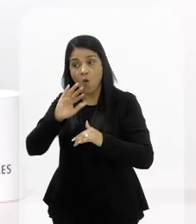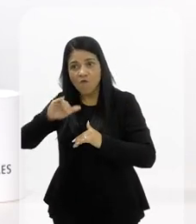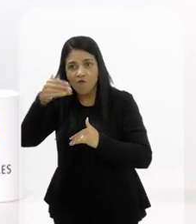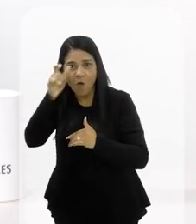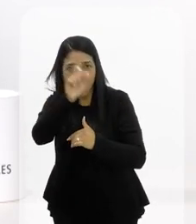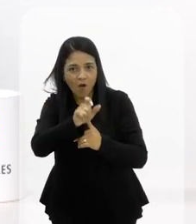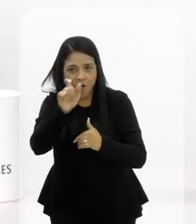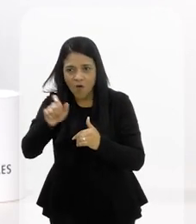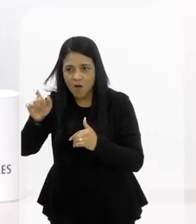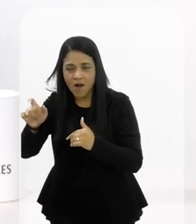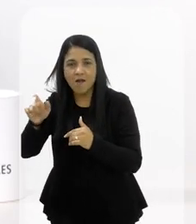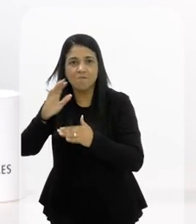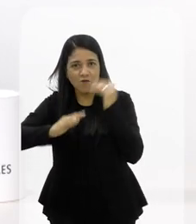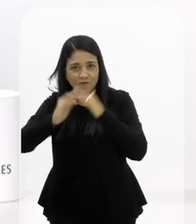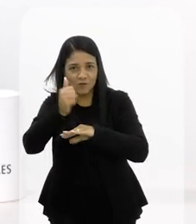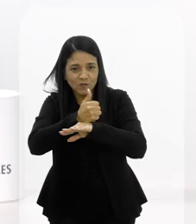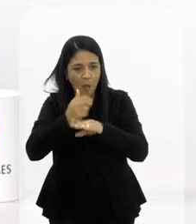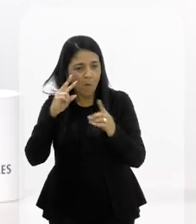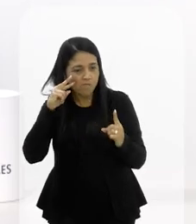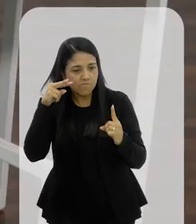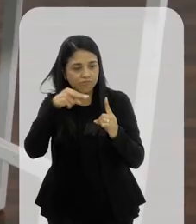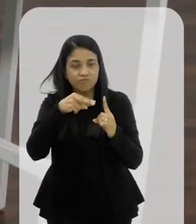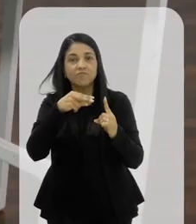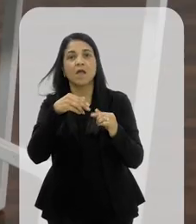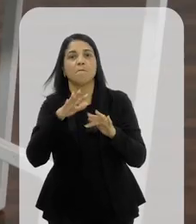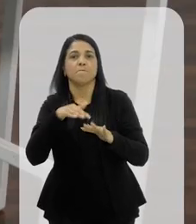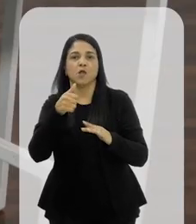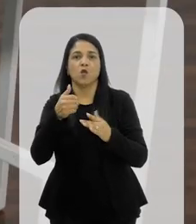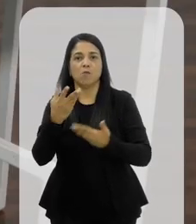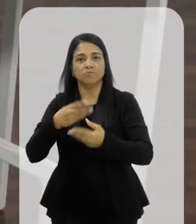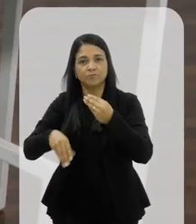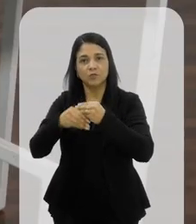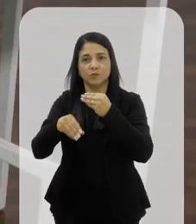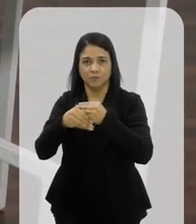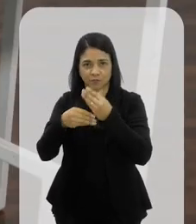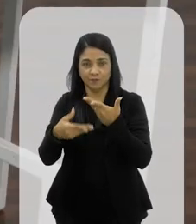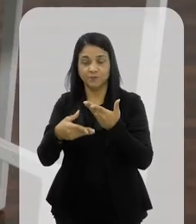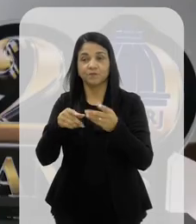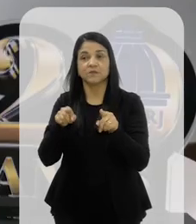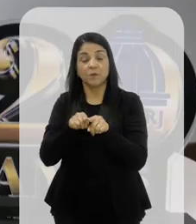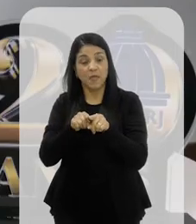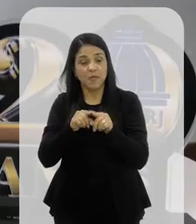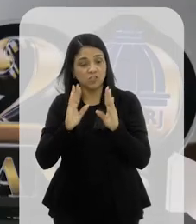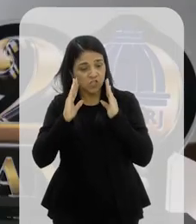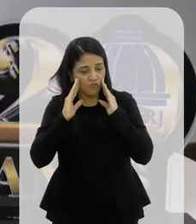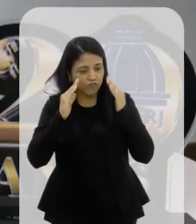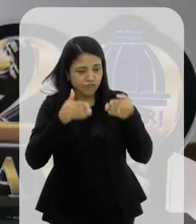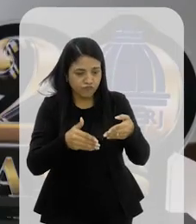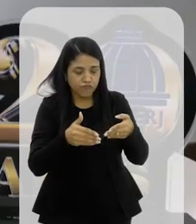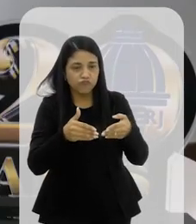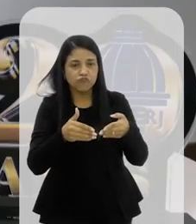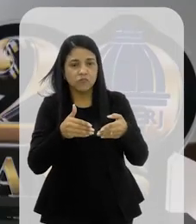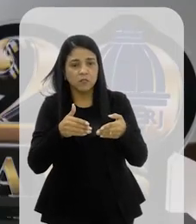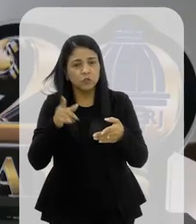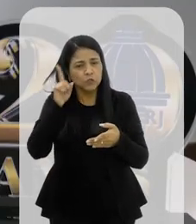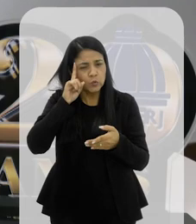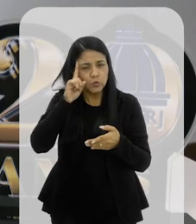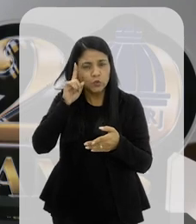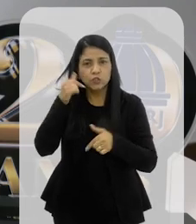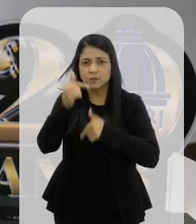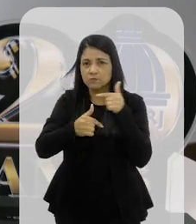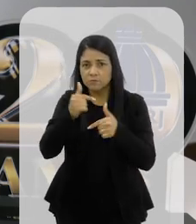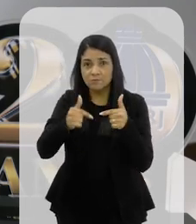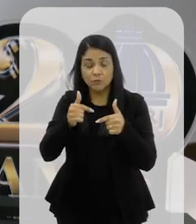olhares contribuem para que a gente chegue no resultado melhor até porque nós que estamos ali imersos naquele trabalho naquele dia a